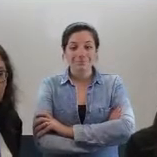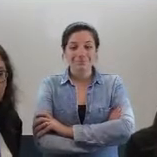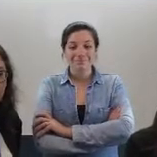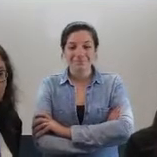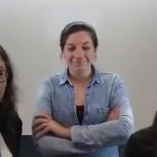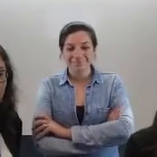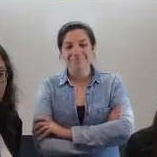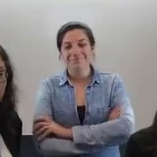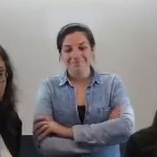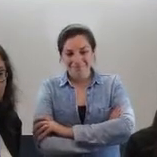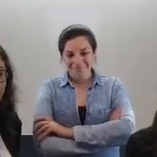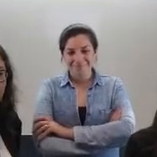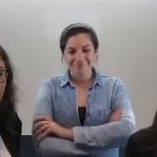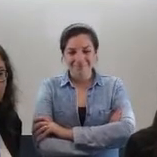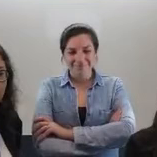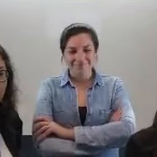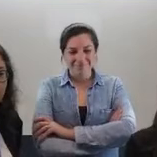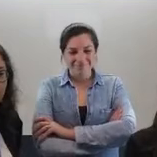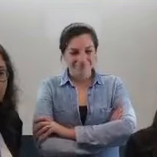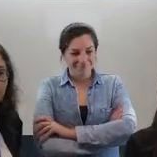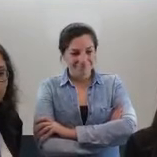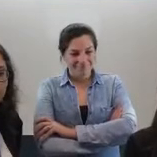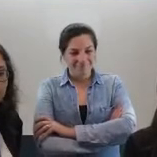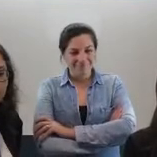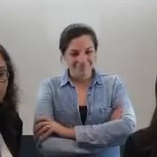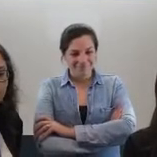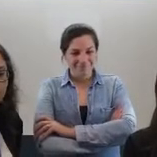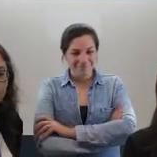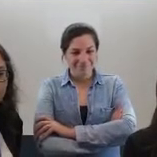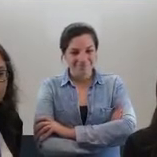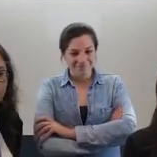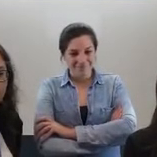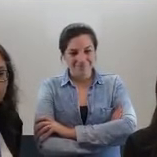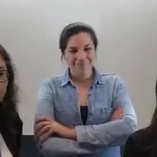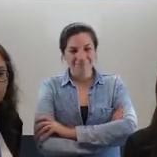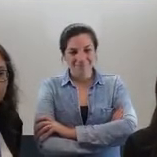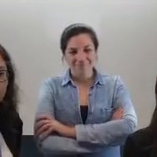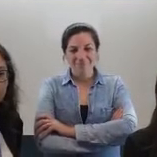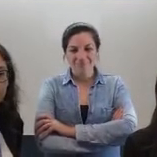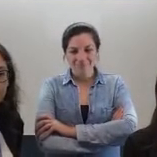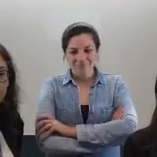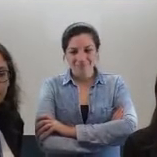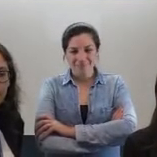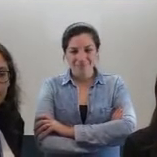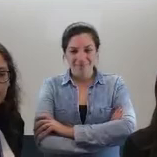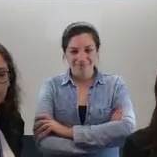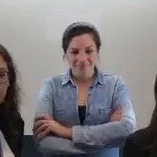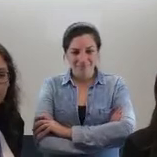um texto também. É essa que pode marcar o colega, Sim, não é? sim.